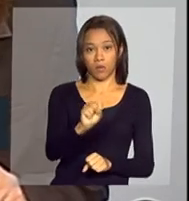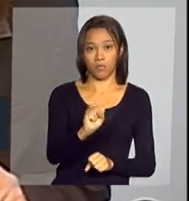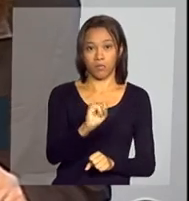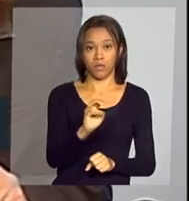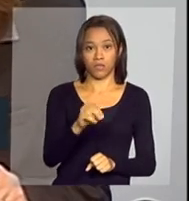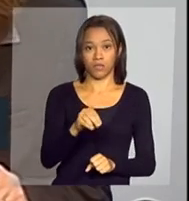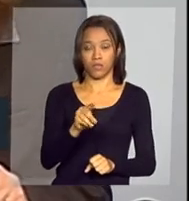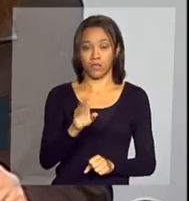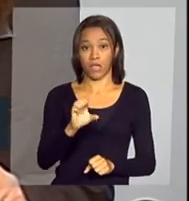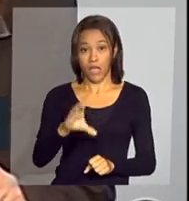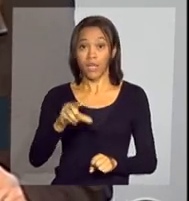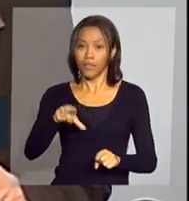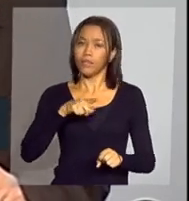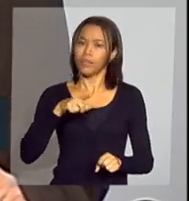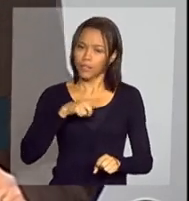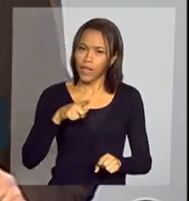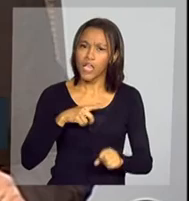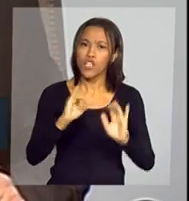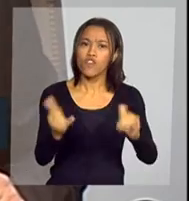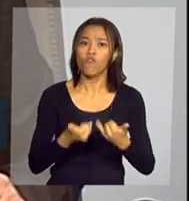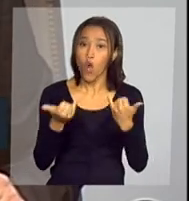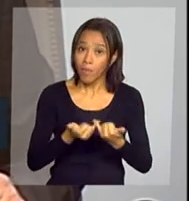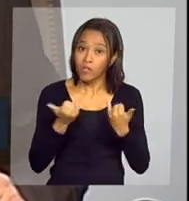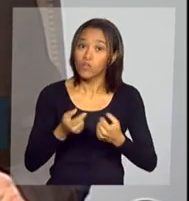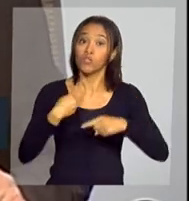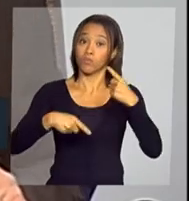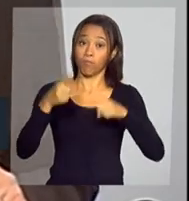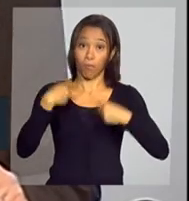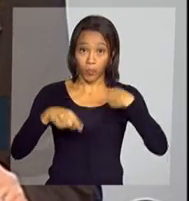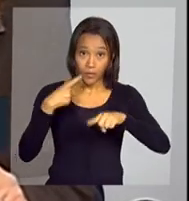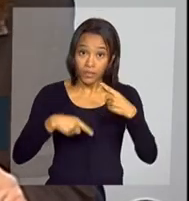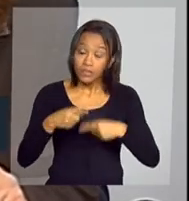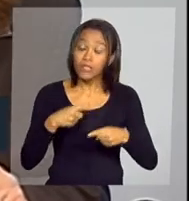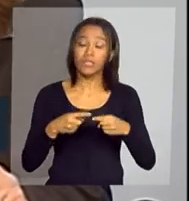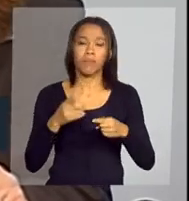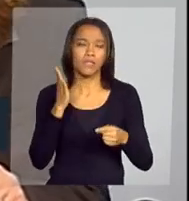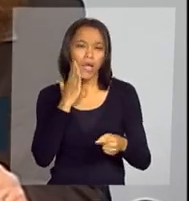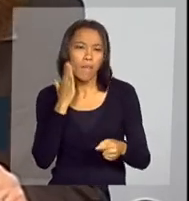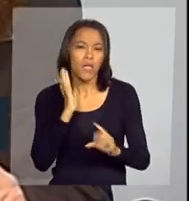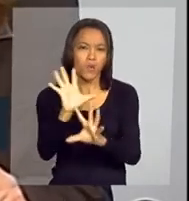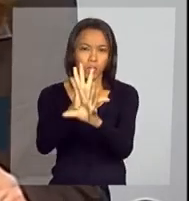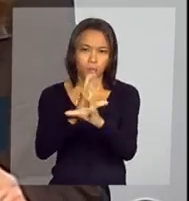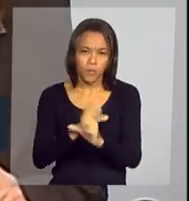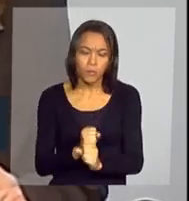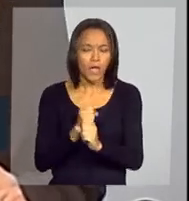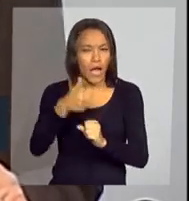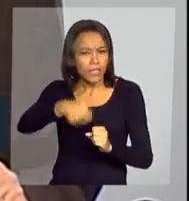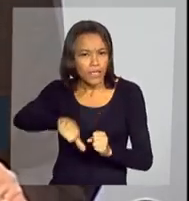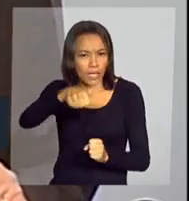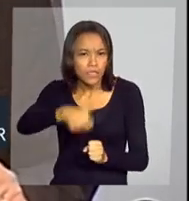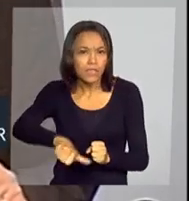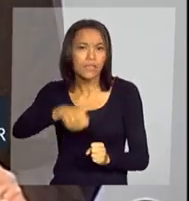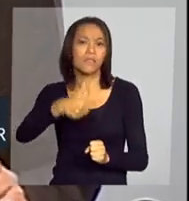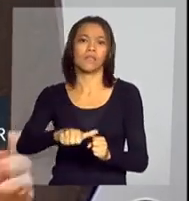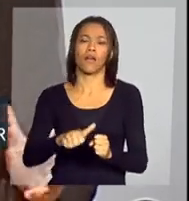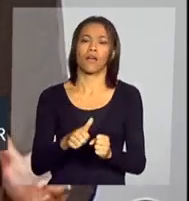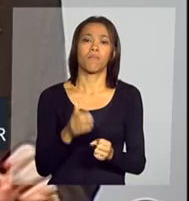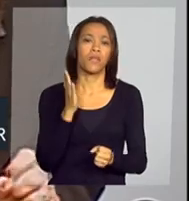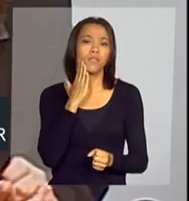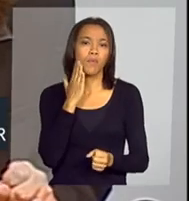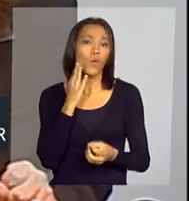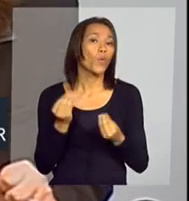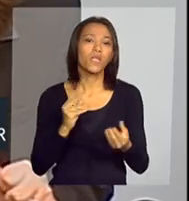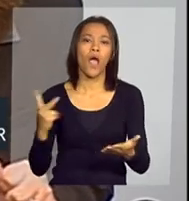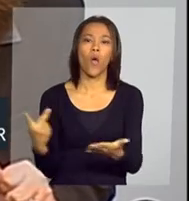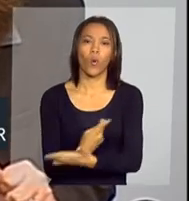dados para as suas políticas e para intervenção análise e atuação na